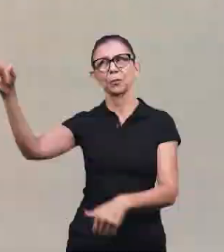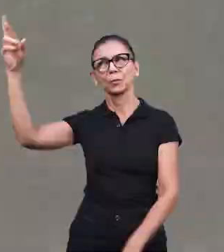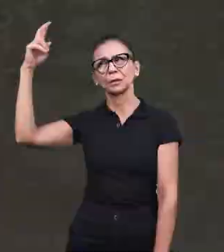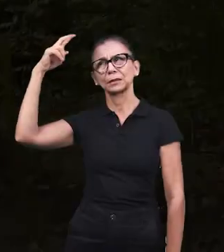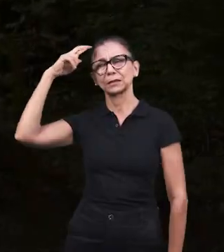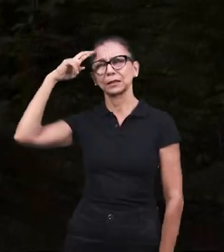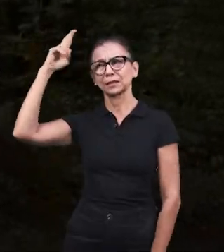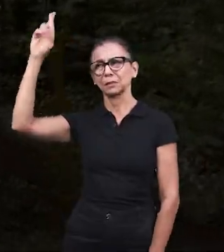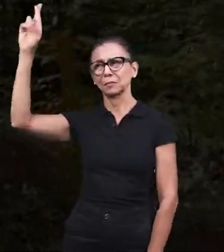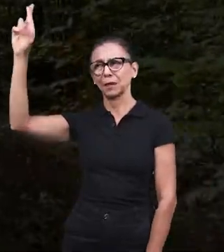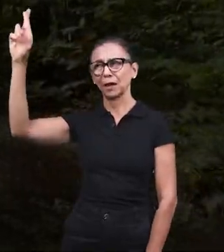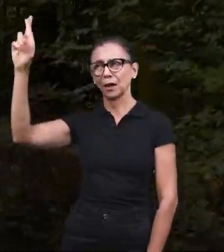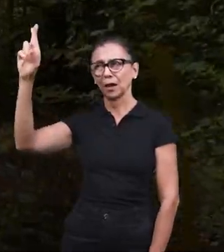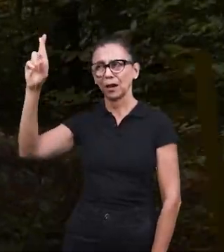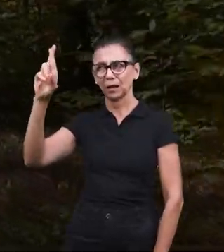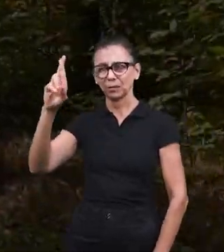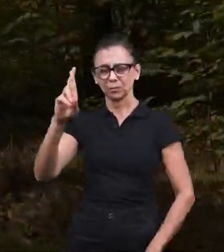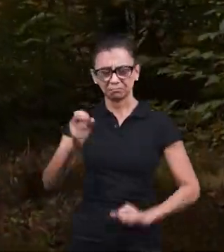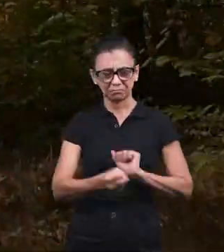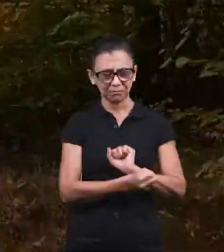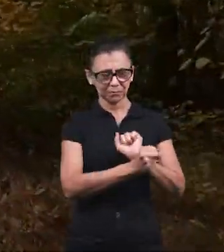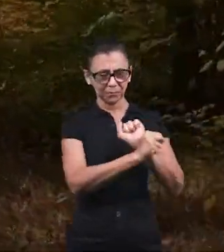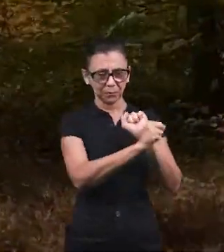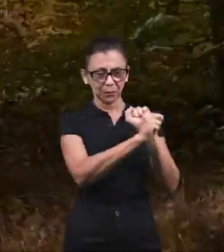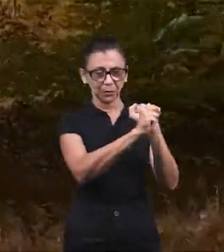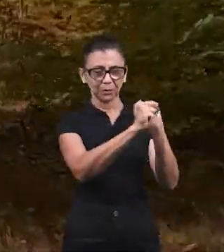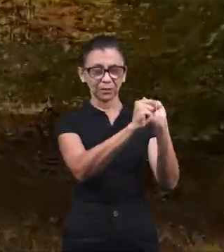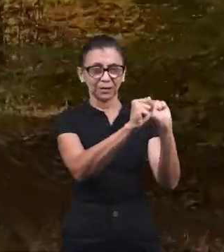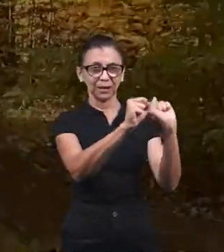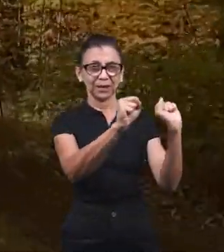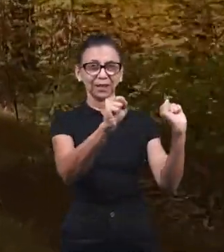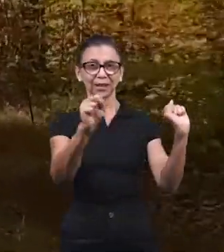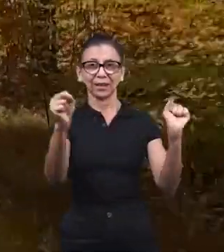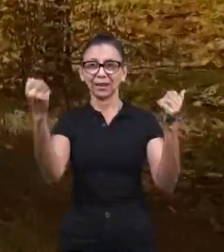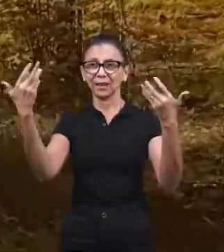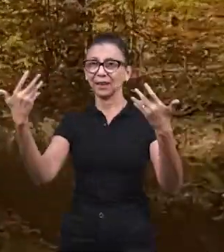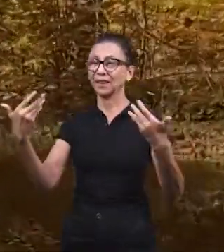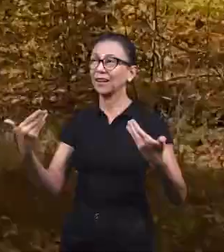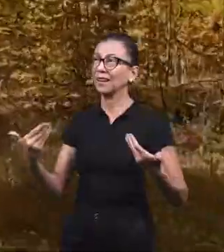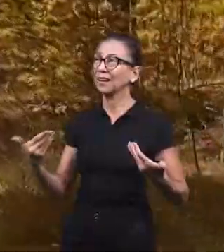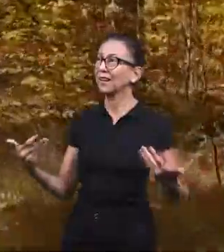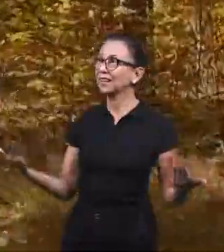transitar, eis que dissipaste toda a sombra,